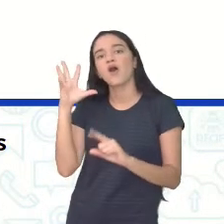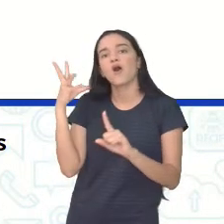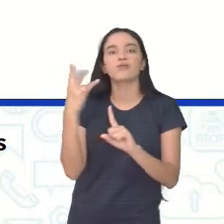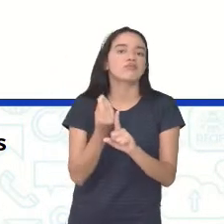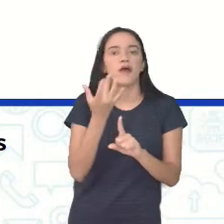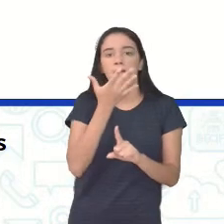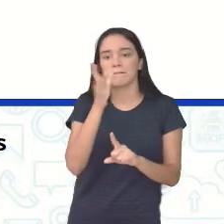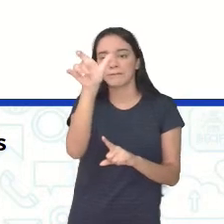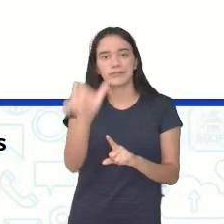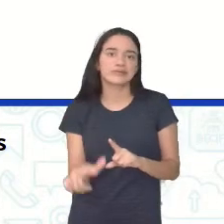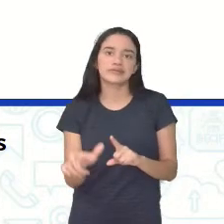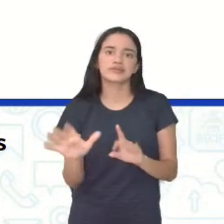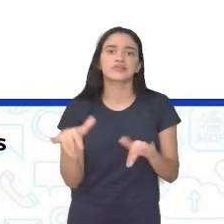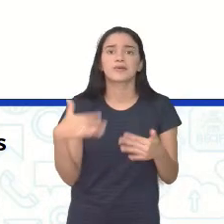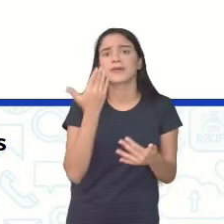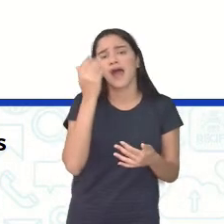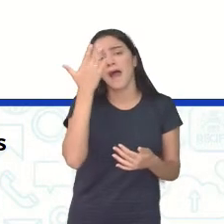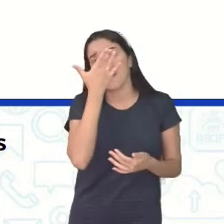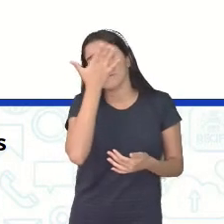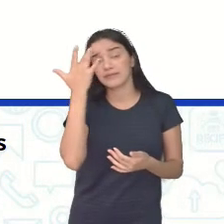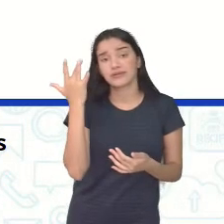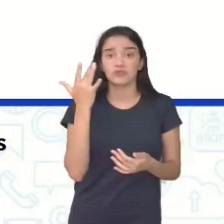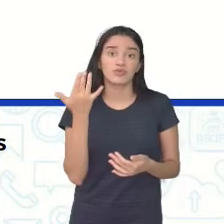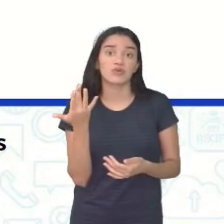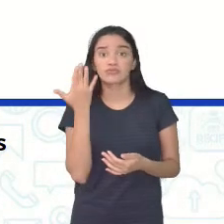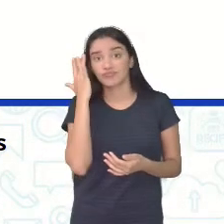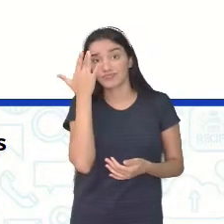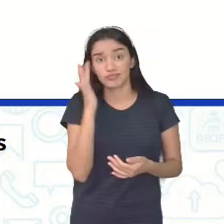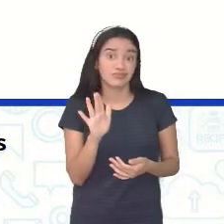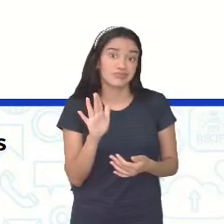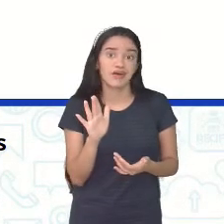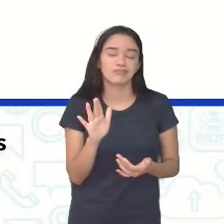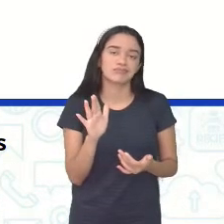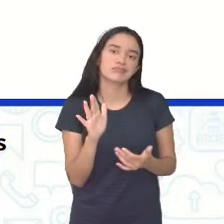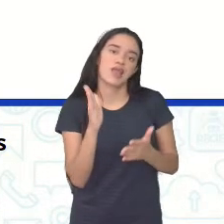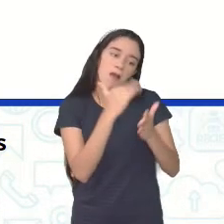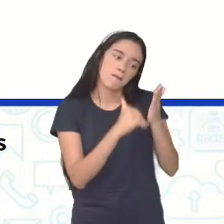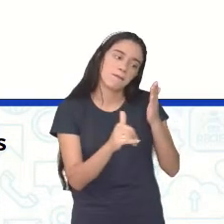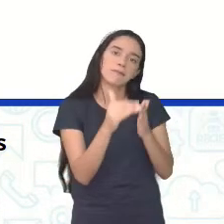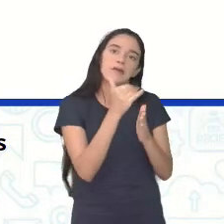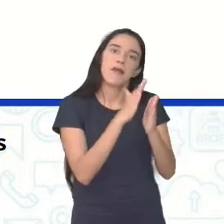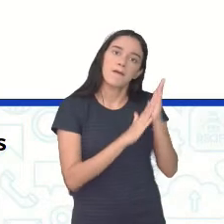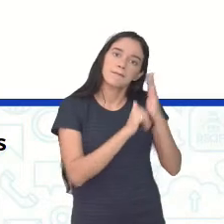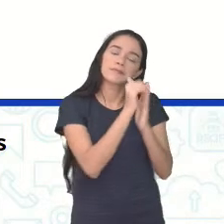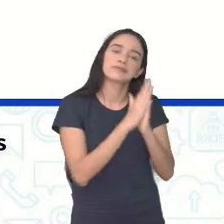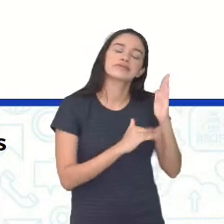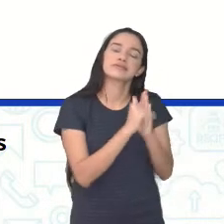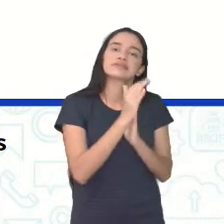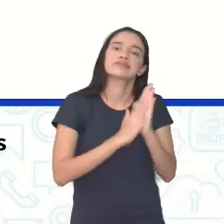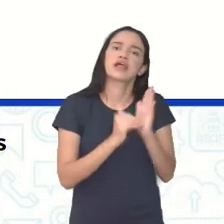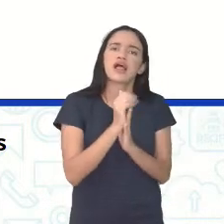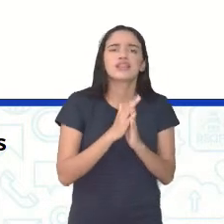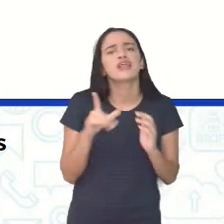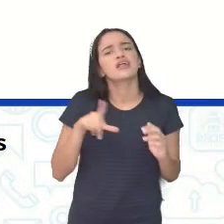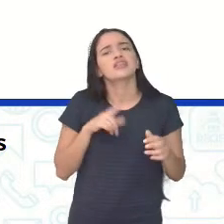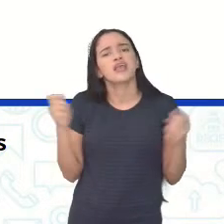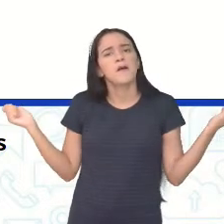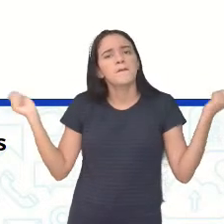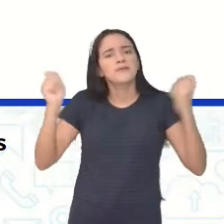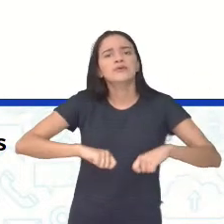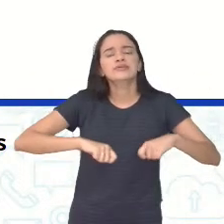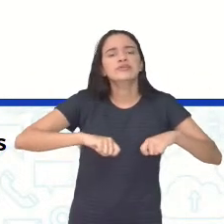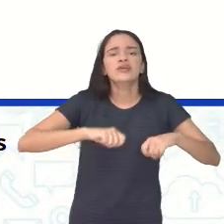pessoa perfeitinho, né? Totalmente identificável, com todos os detalhes, né? E sem muita subjetividade,